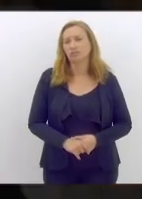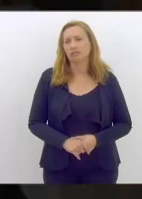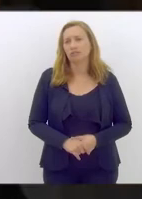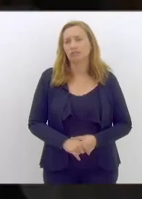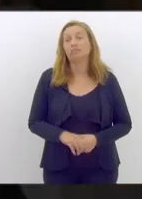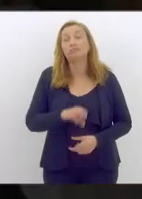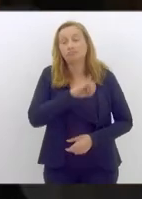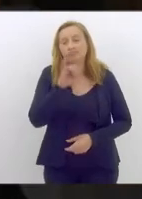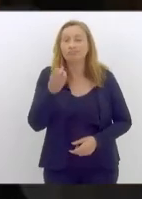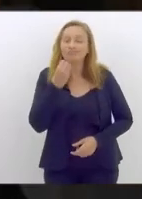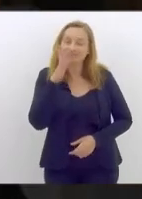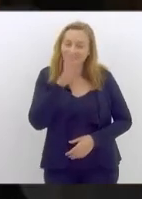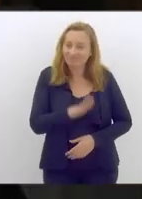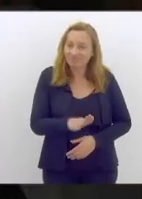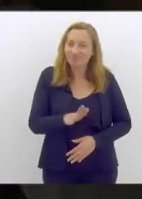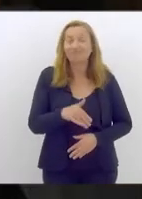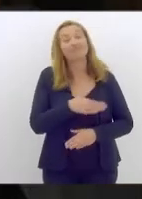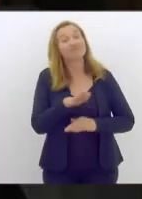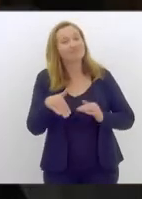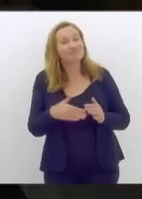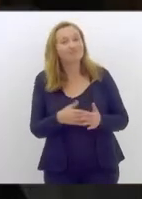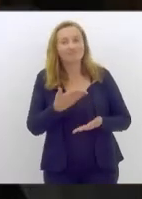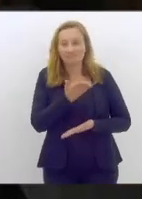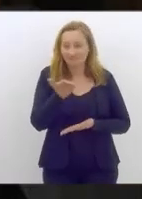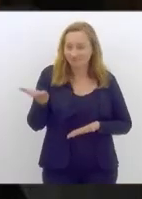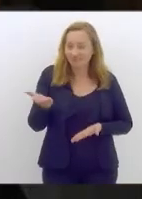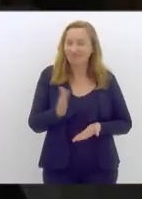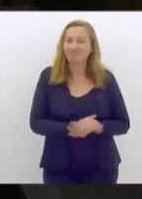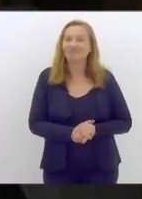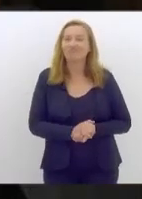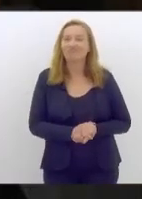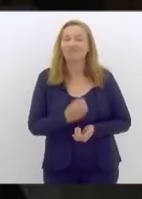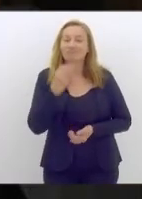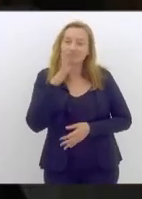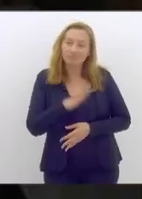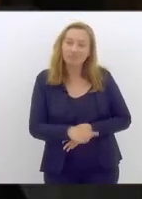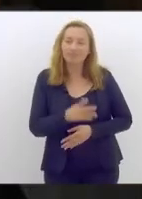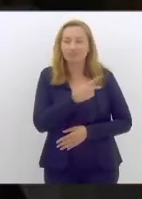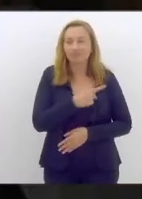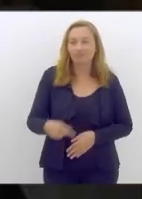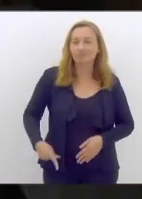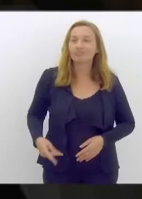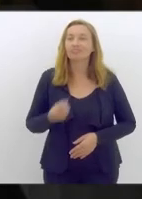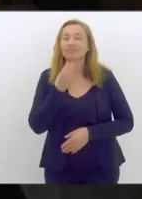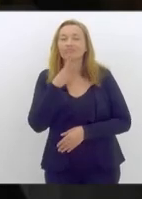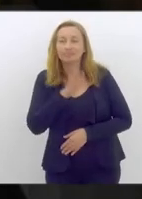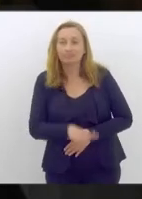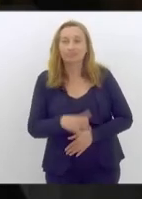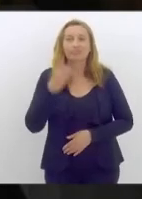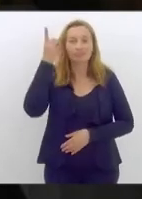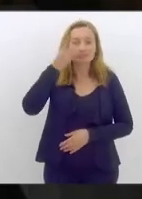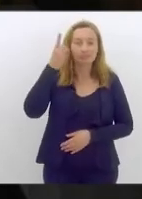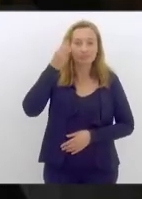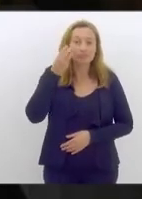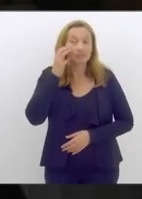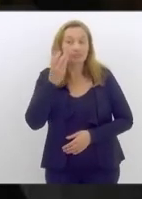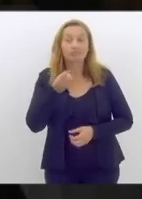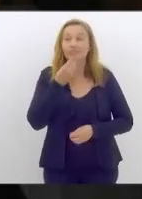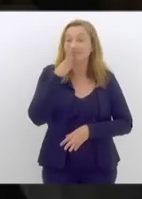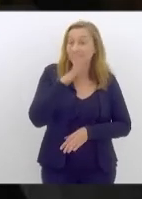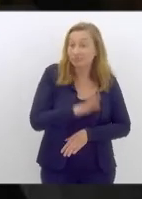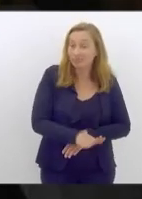Olá boa tarde a todas todos e todos boa tarde Presidente Boa tarde Deputado Valdete Carneiro Boa tarde